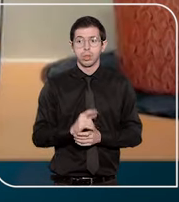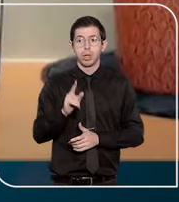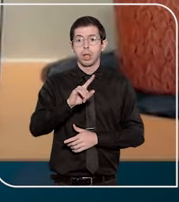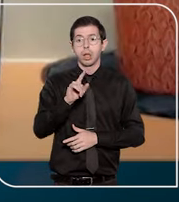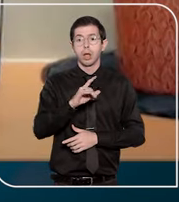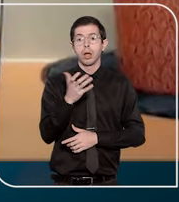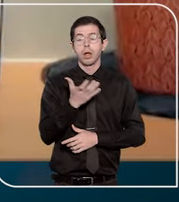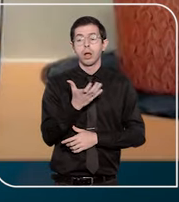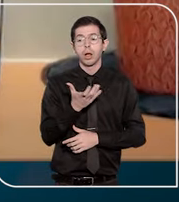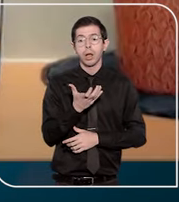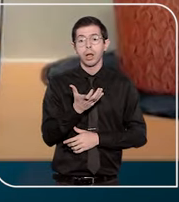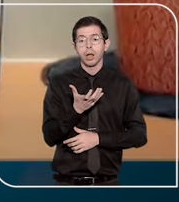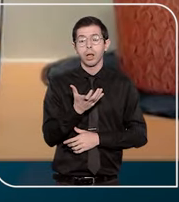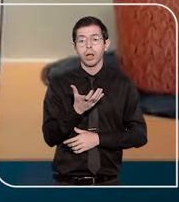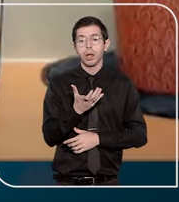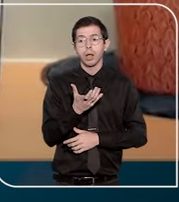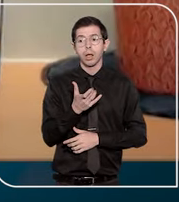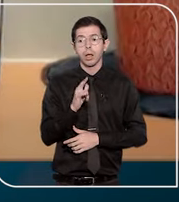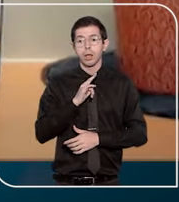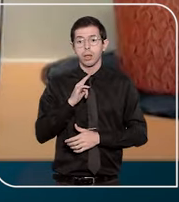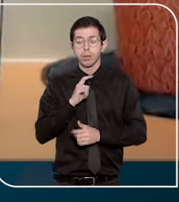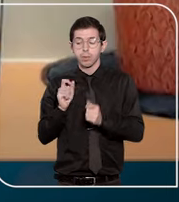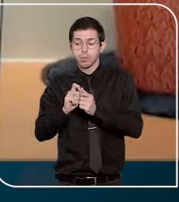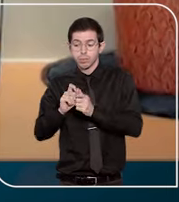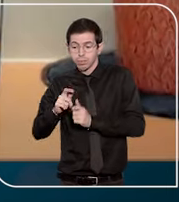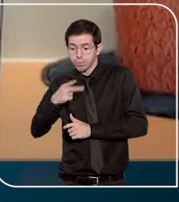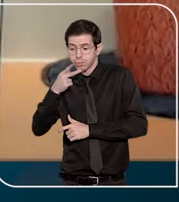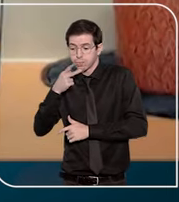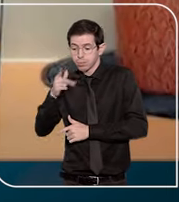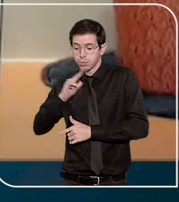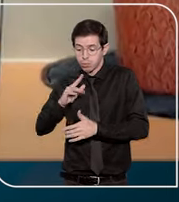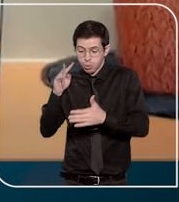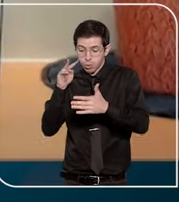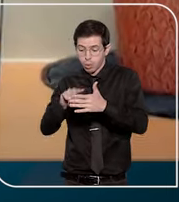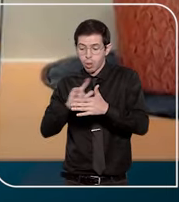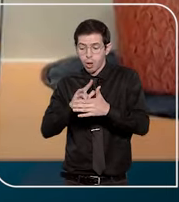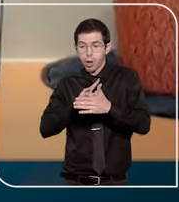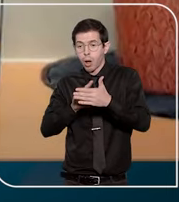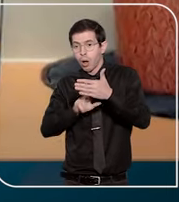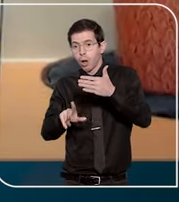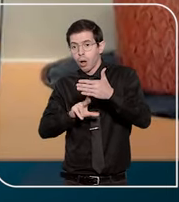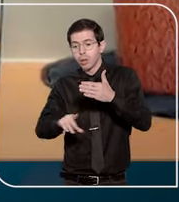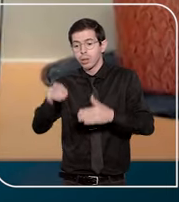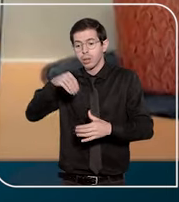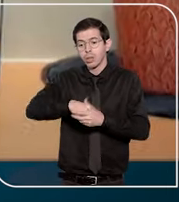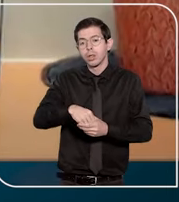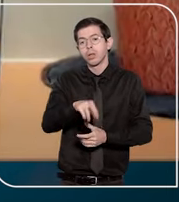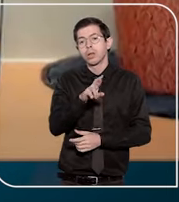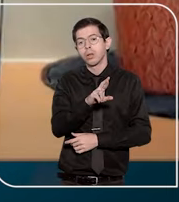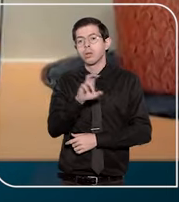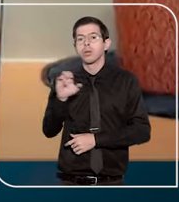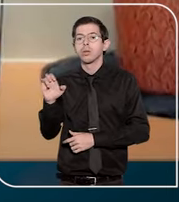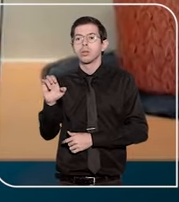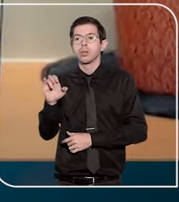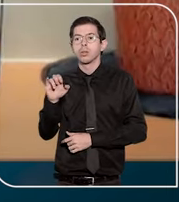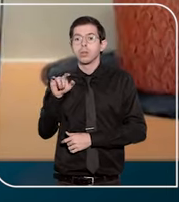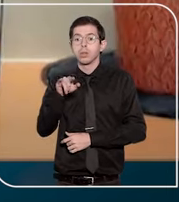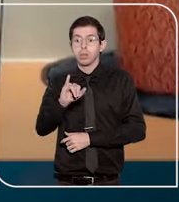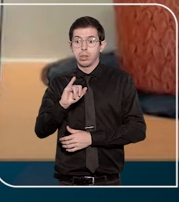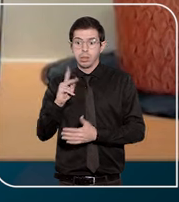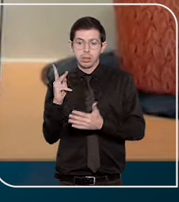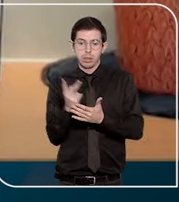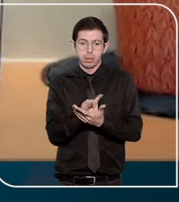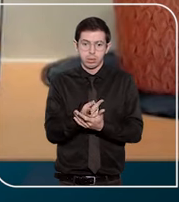se retratar em razão de algum óbice que eles encontram no recurso extraordinário. Isso aconteceu de